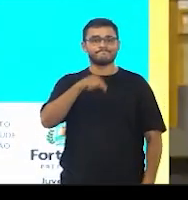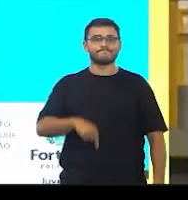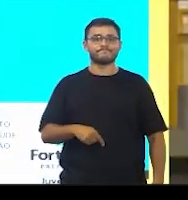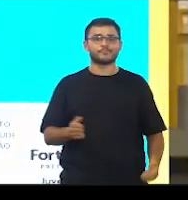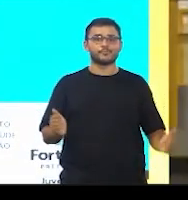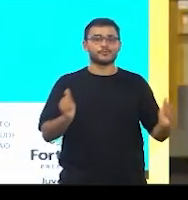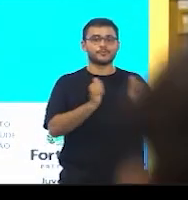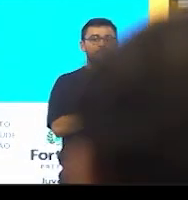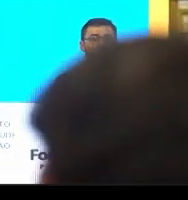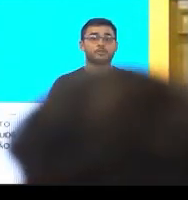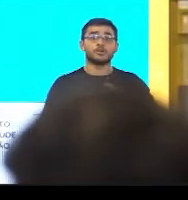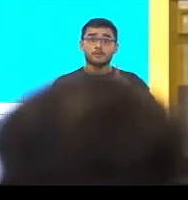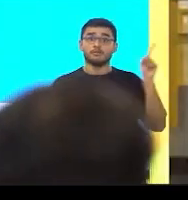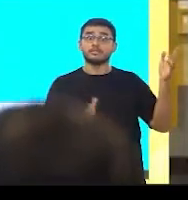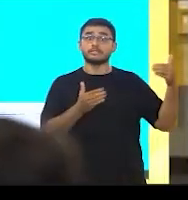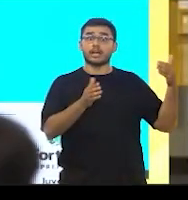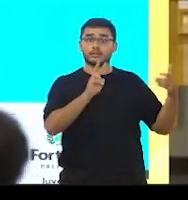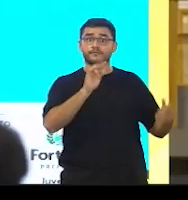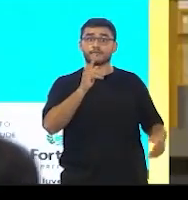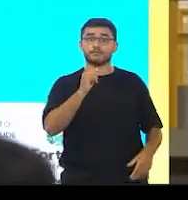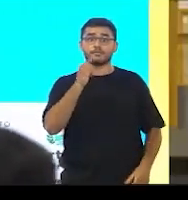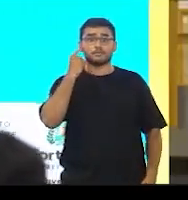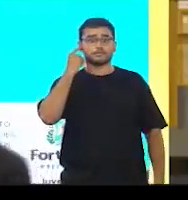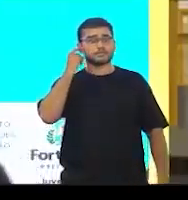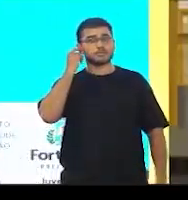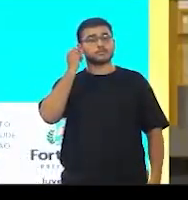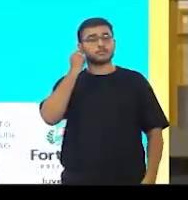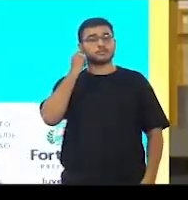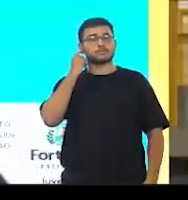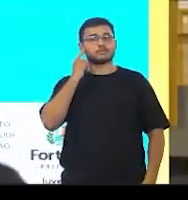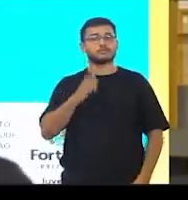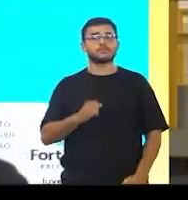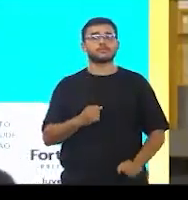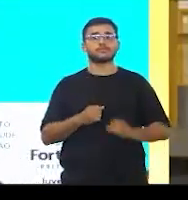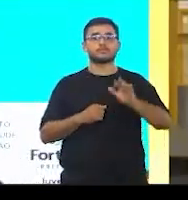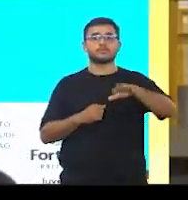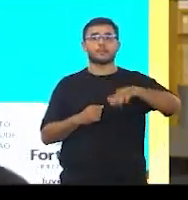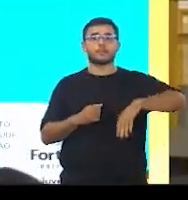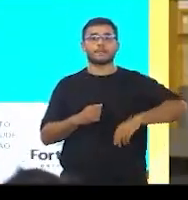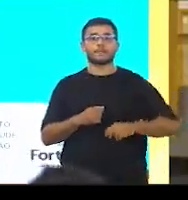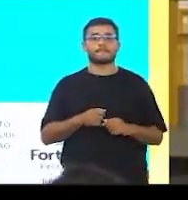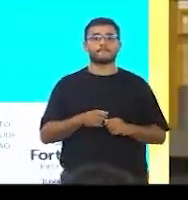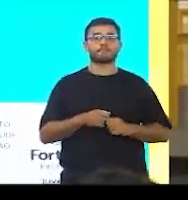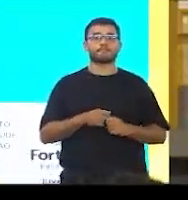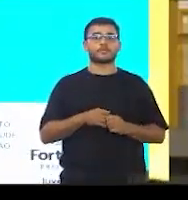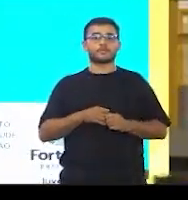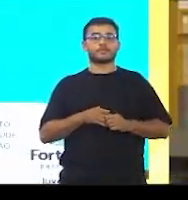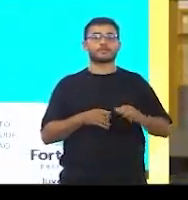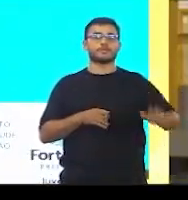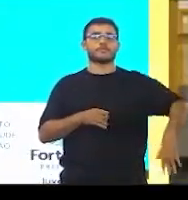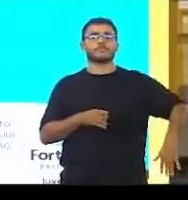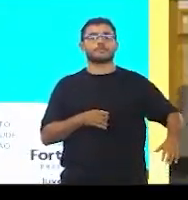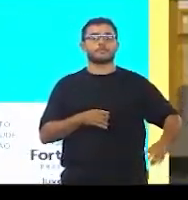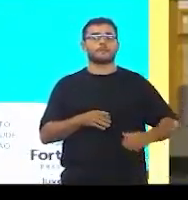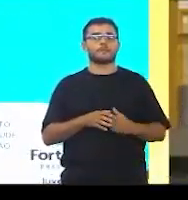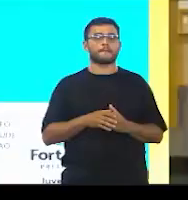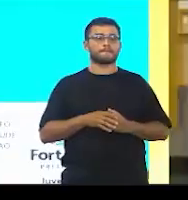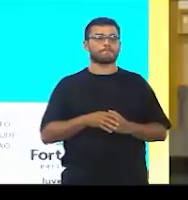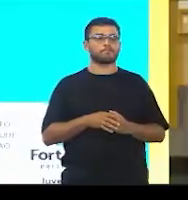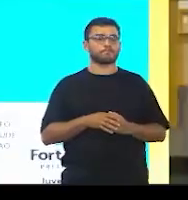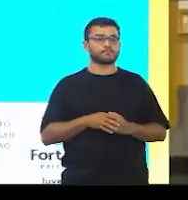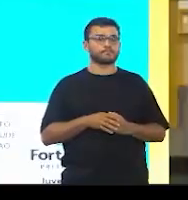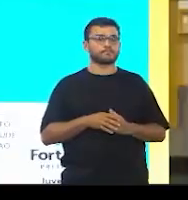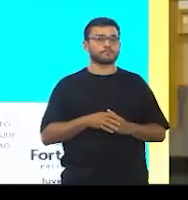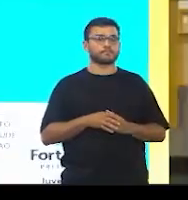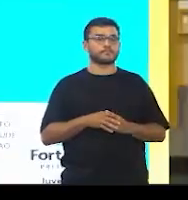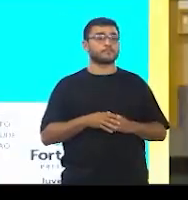meu grande irmão e amigo, professor George Wilton. E olhe para mim, queria pedir para todo mundo que está aqui, a galera ali de cima, ó,